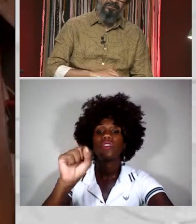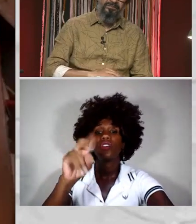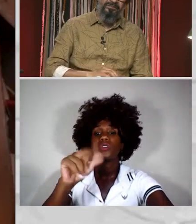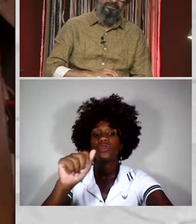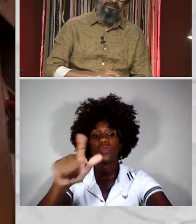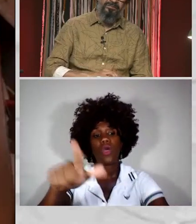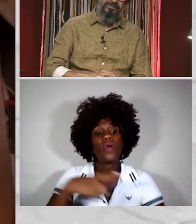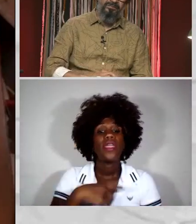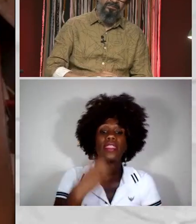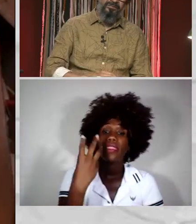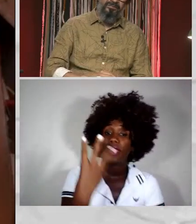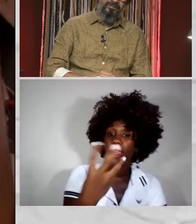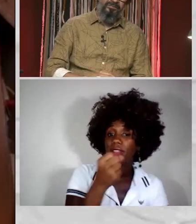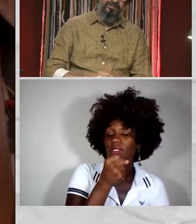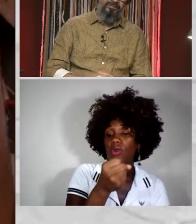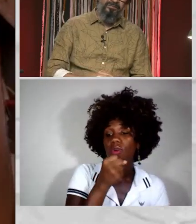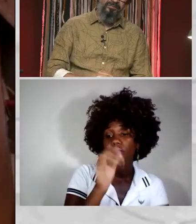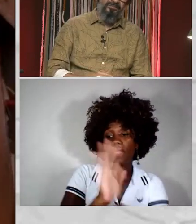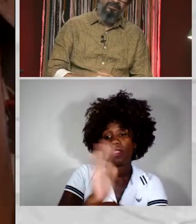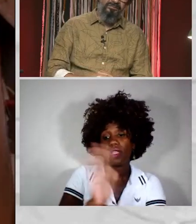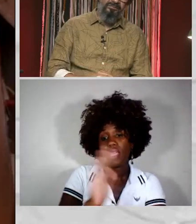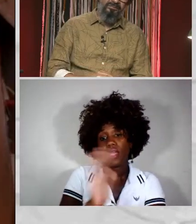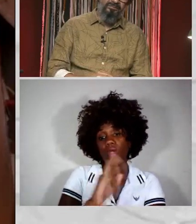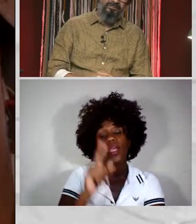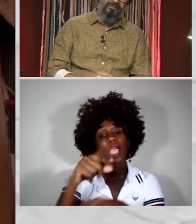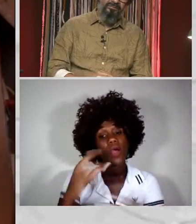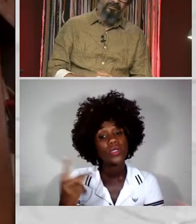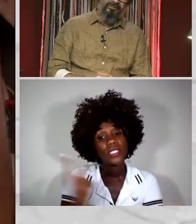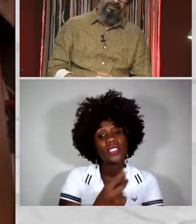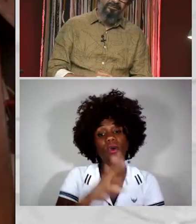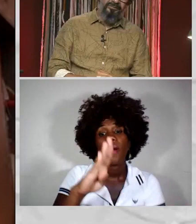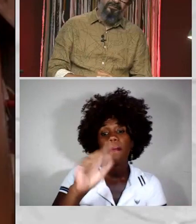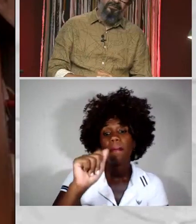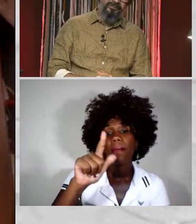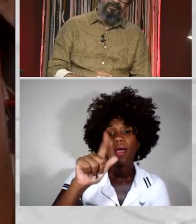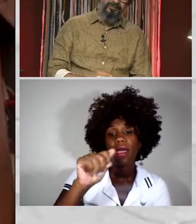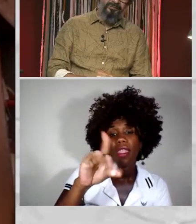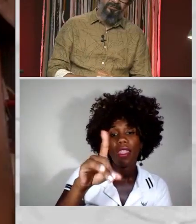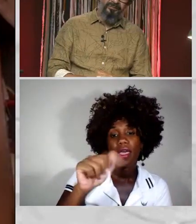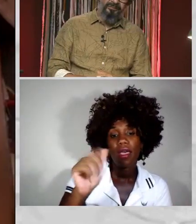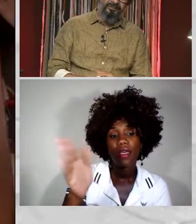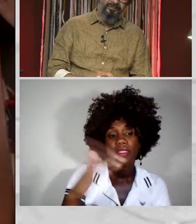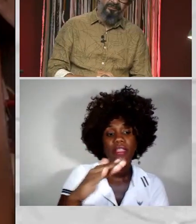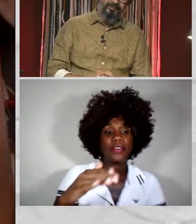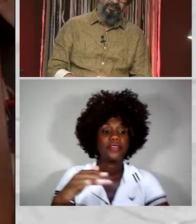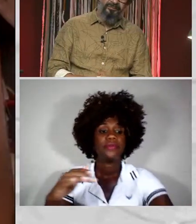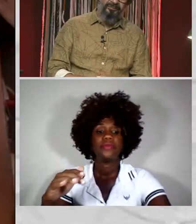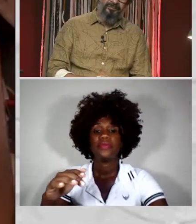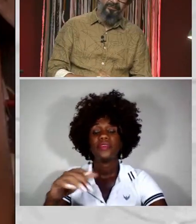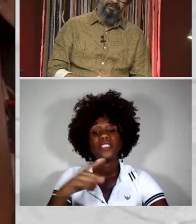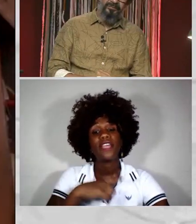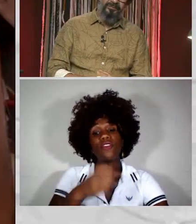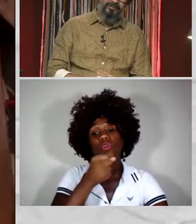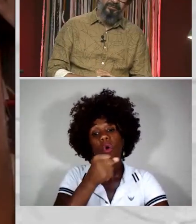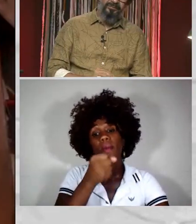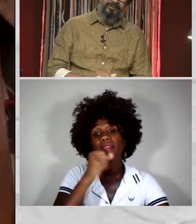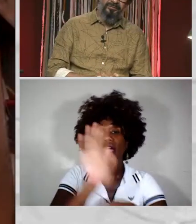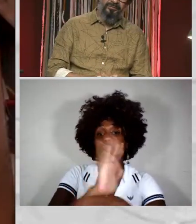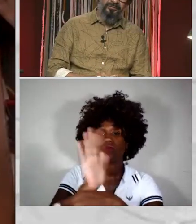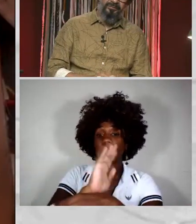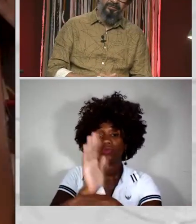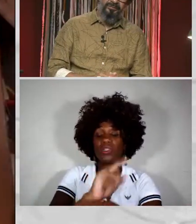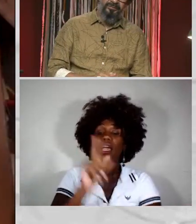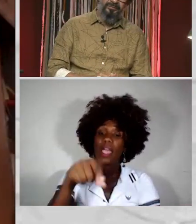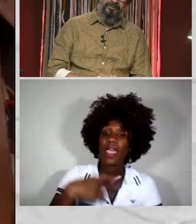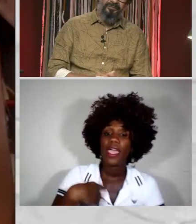que foram exibidos exclusivamente na Balada Literária do ano passado, e um desses documentários foi dirigido pelo